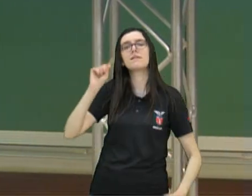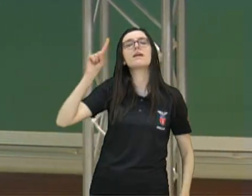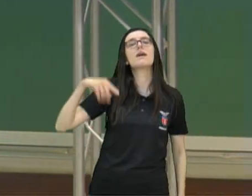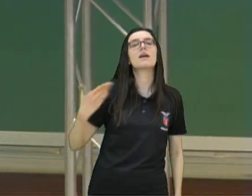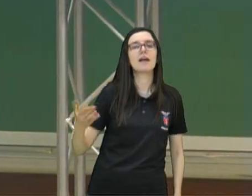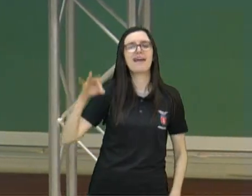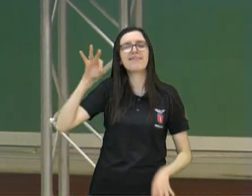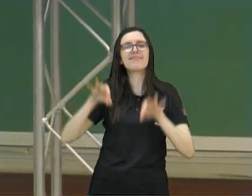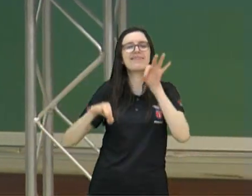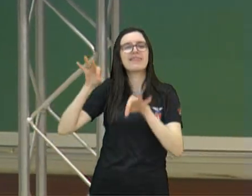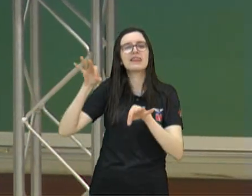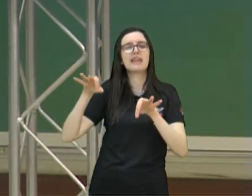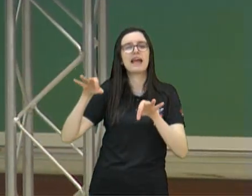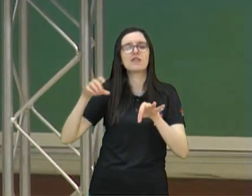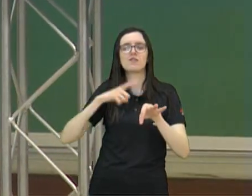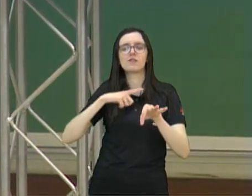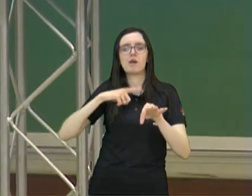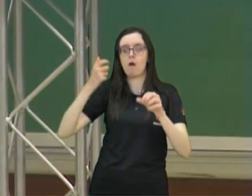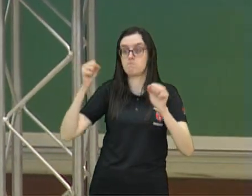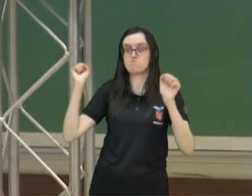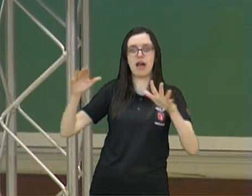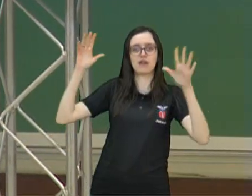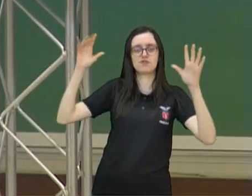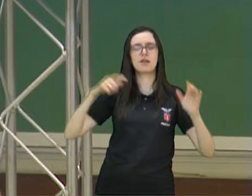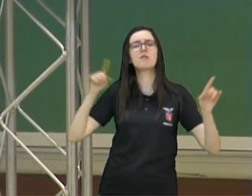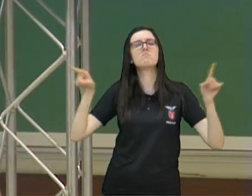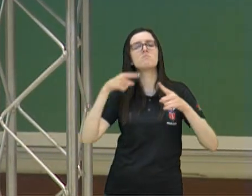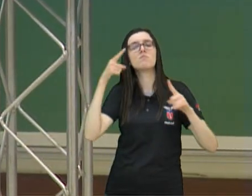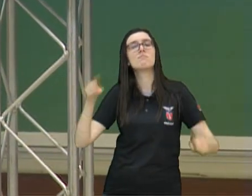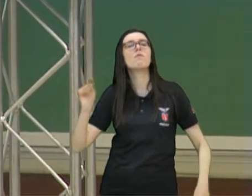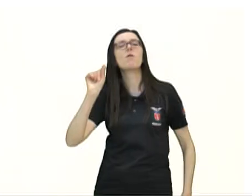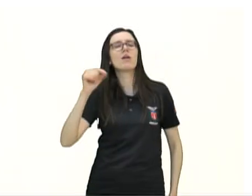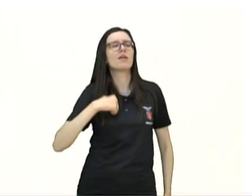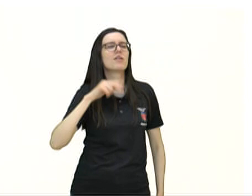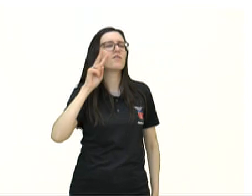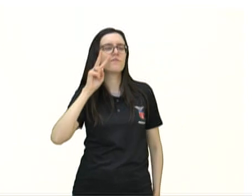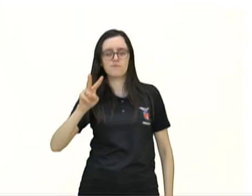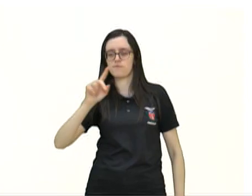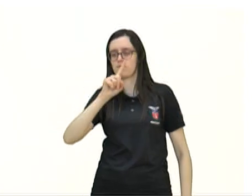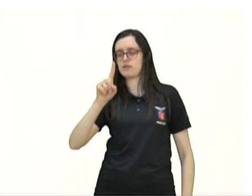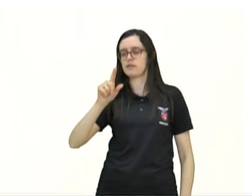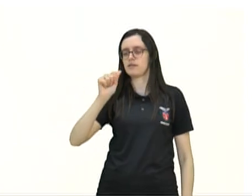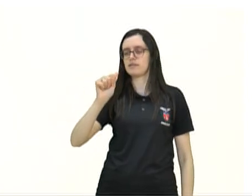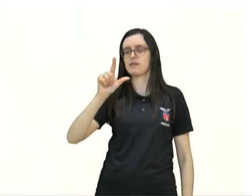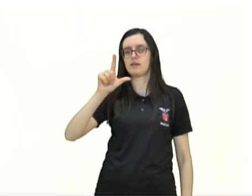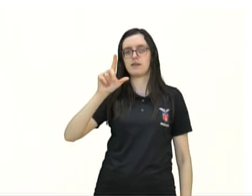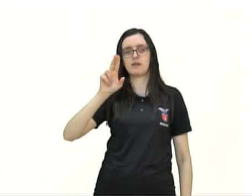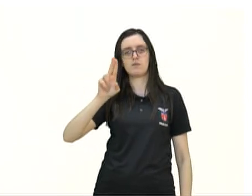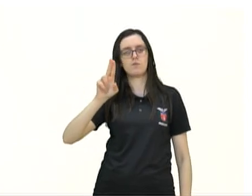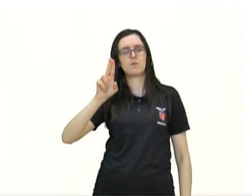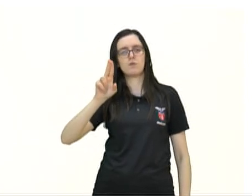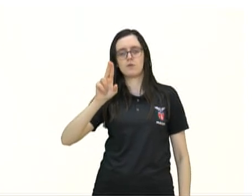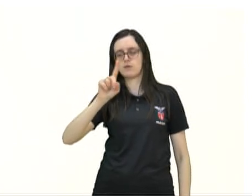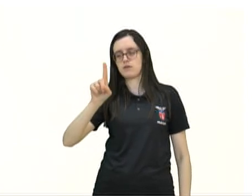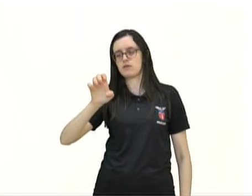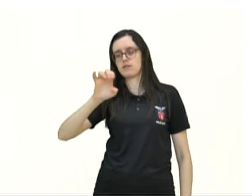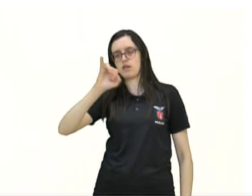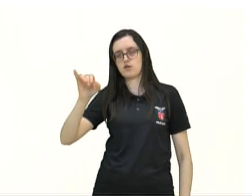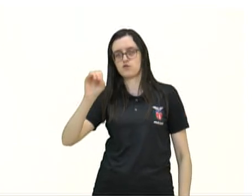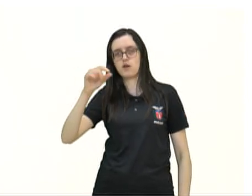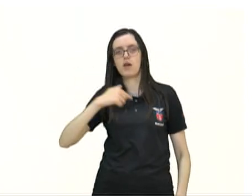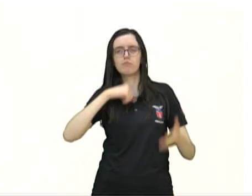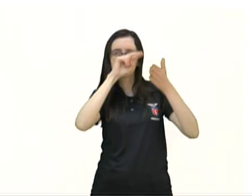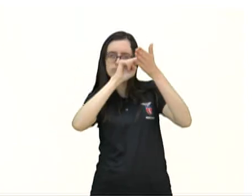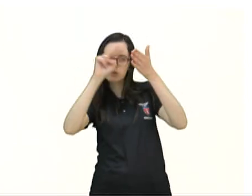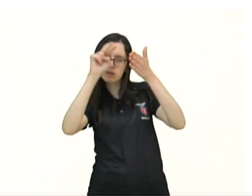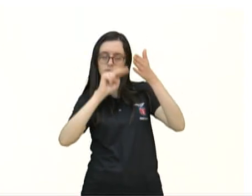Teatro Mágico, tá? E a música chama Zaluzejo. Vou fazer a leitura para vocês desse